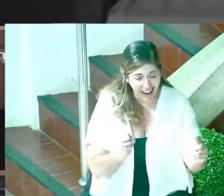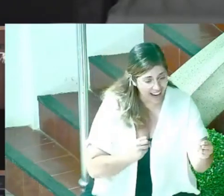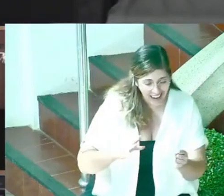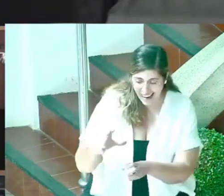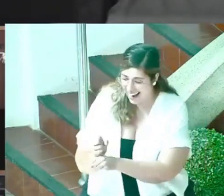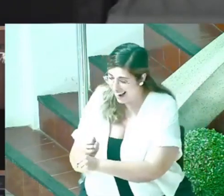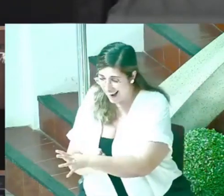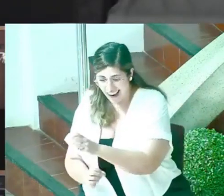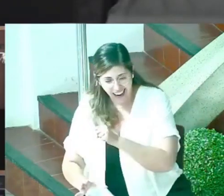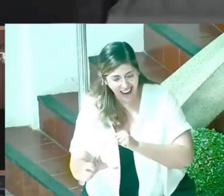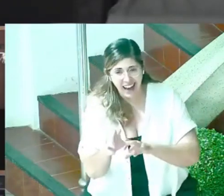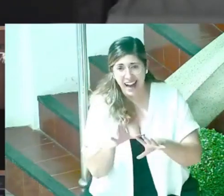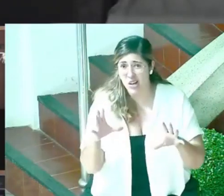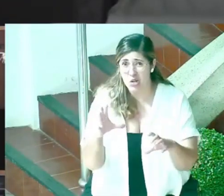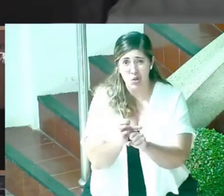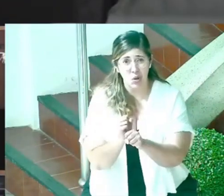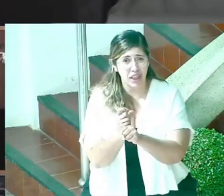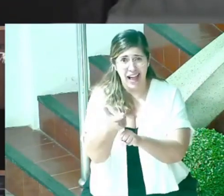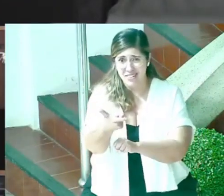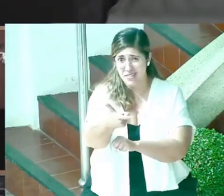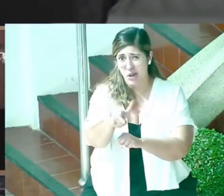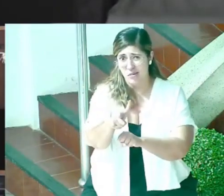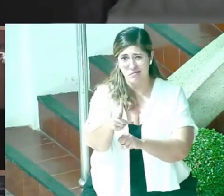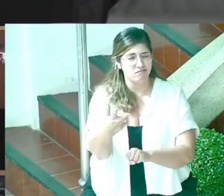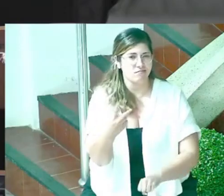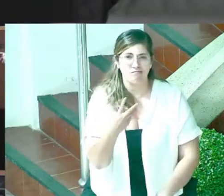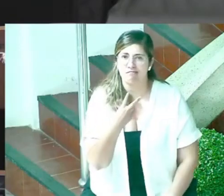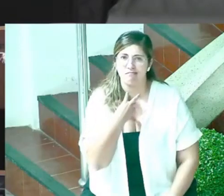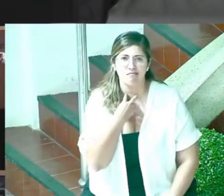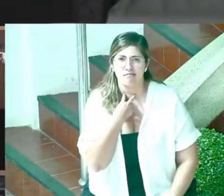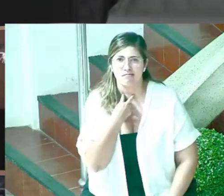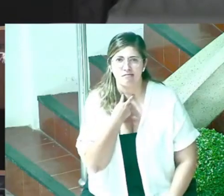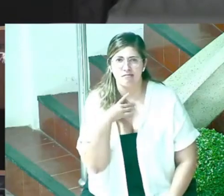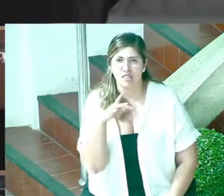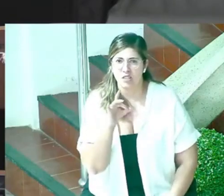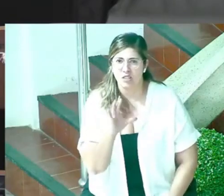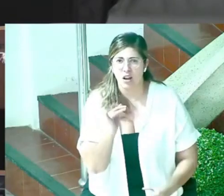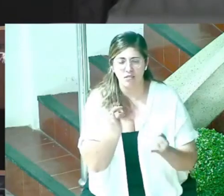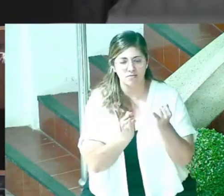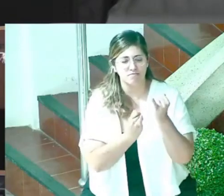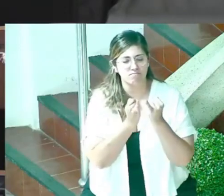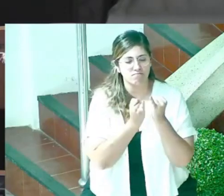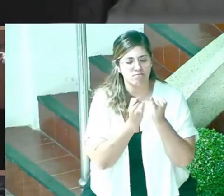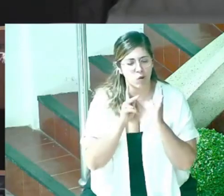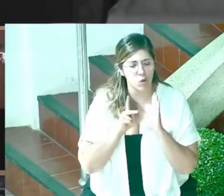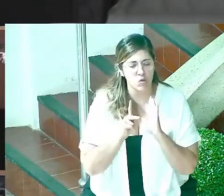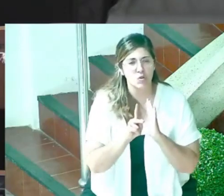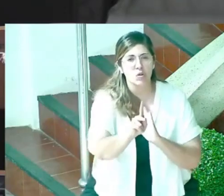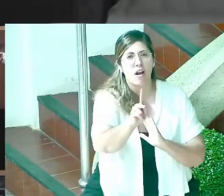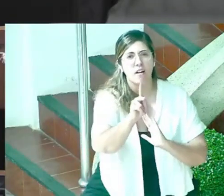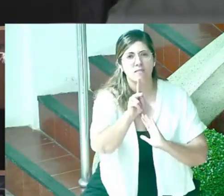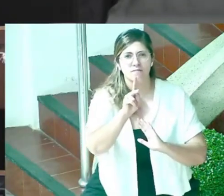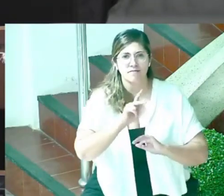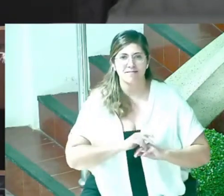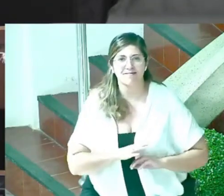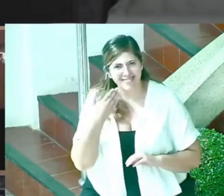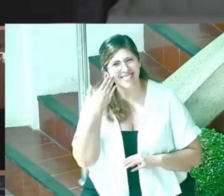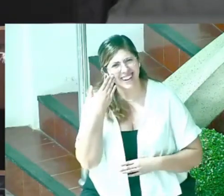Mas ele vai parar num mecânico, e ele vai pagar, ele vai assimilar o prejuízo